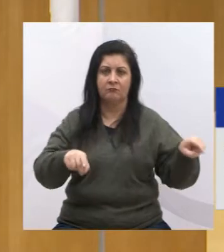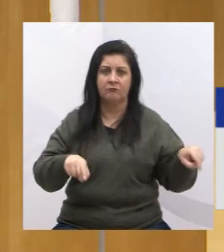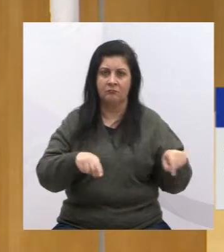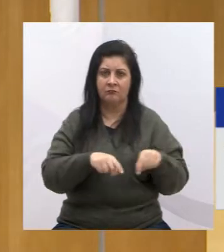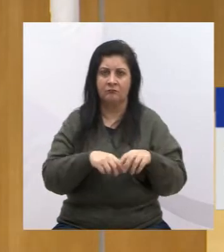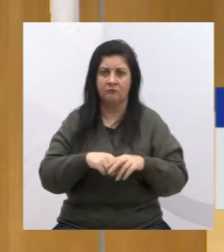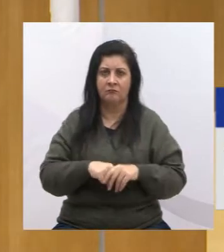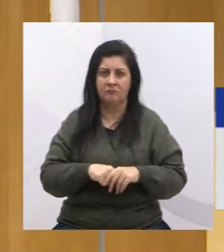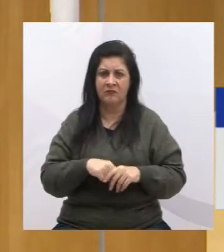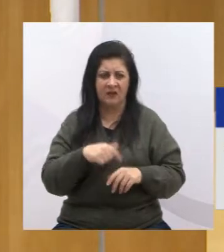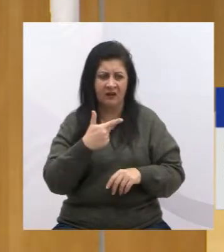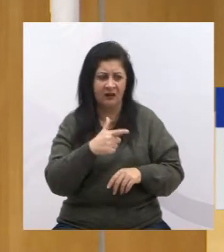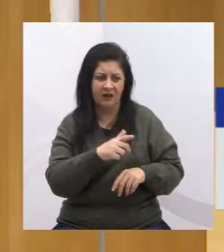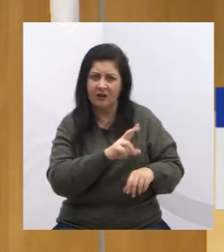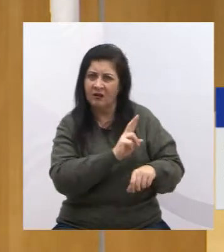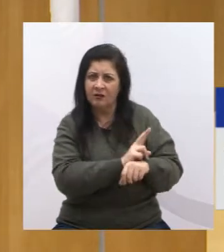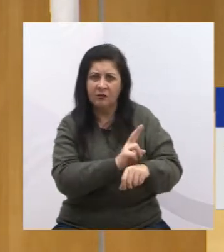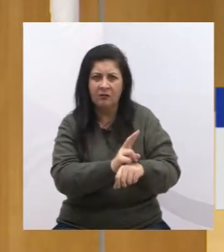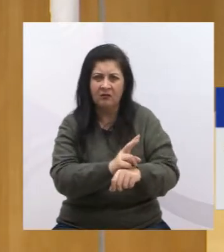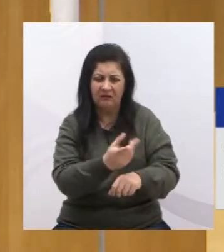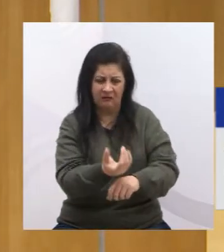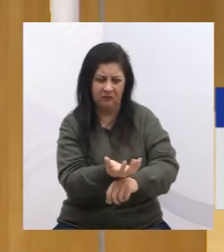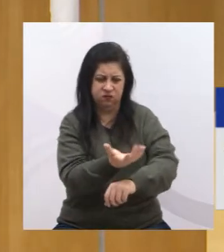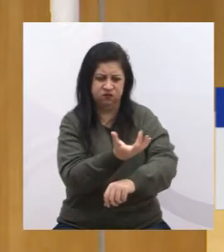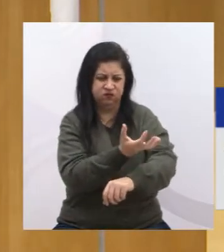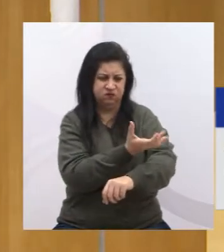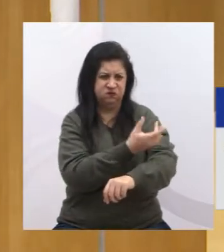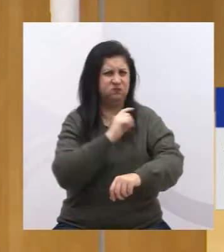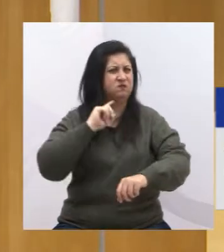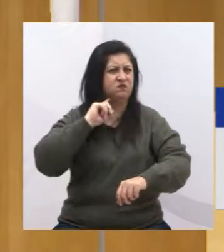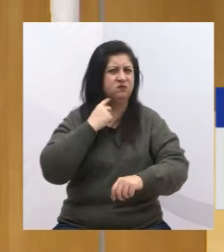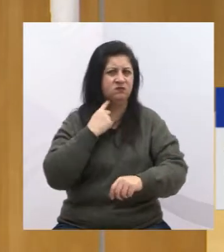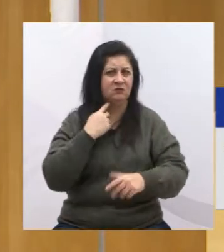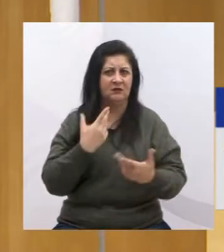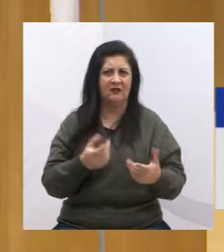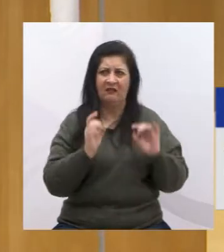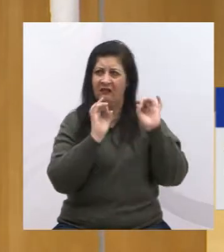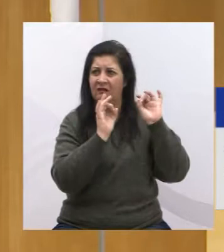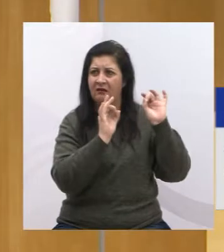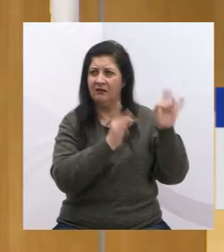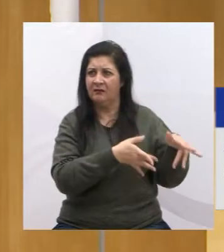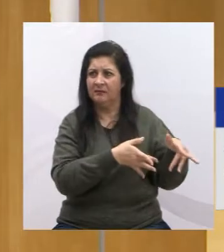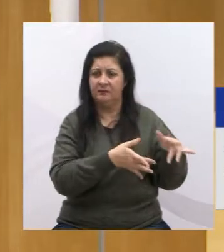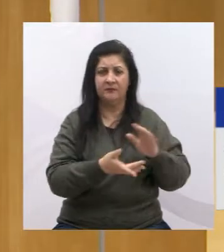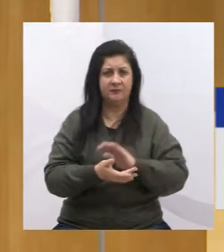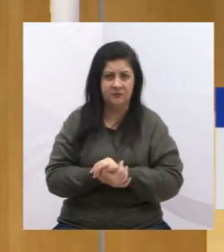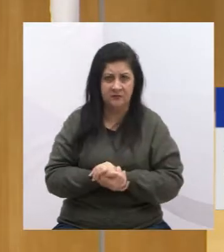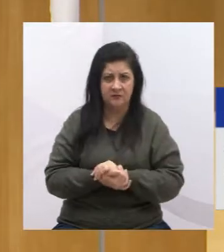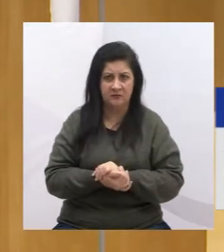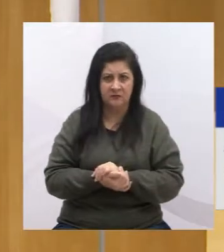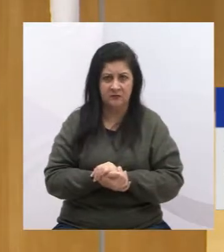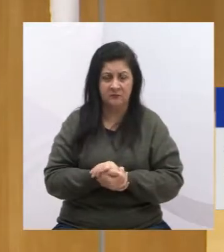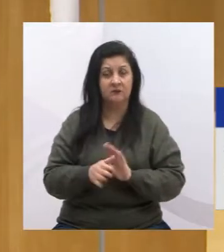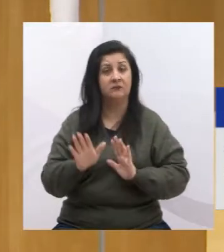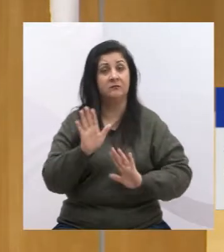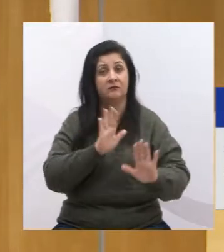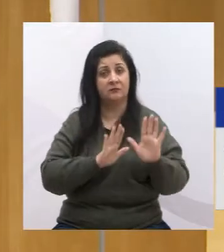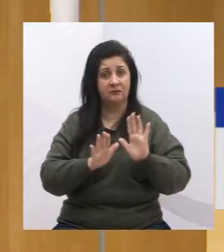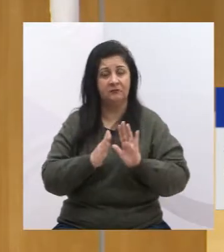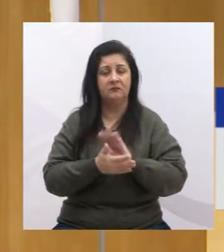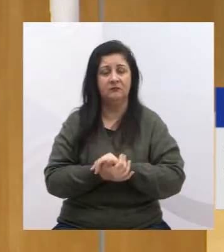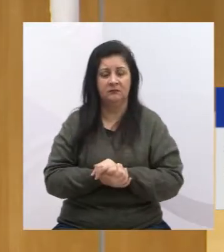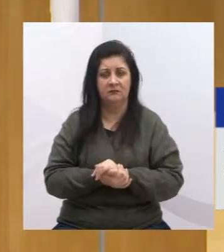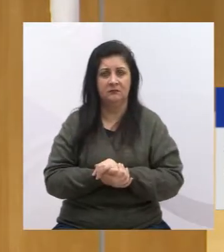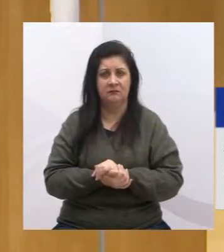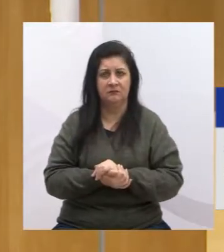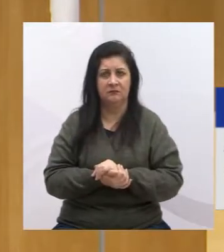não cuidam, deixam crescer o mato, deixam o mato alto e simplesmente abandonam essas áreas, cuidado, que a